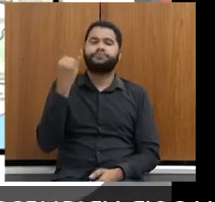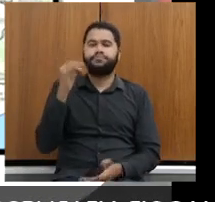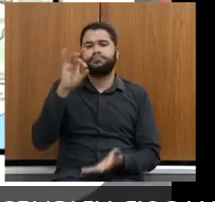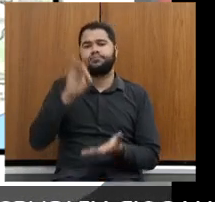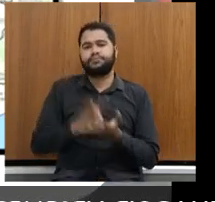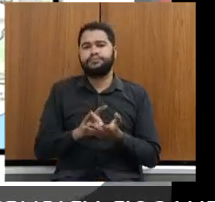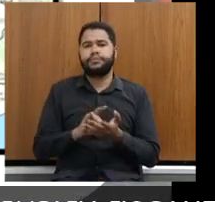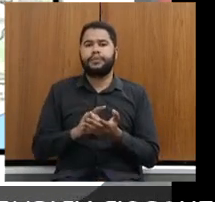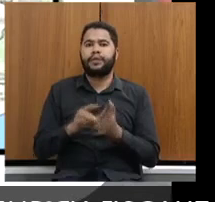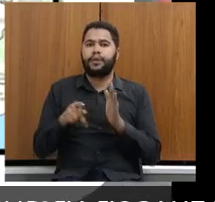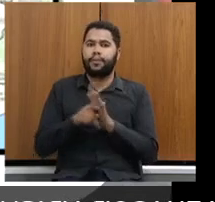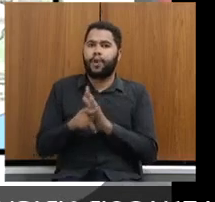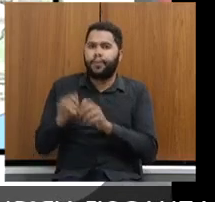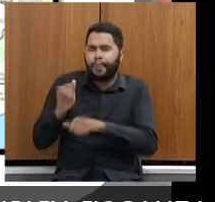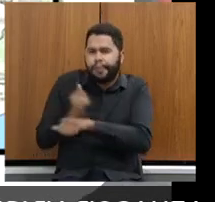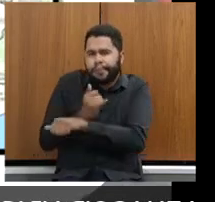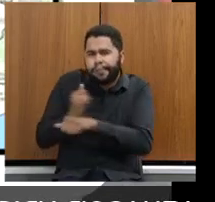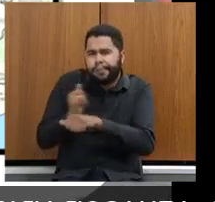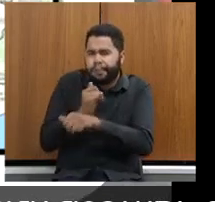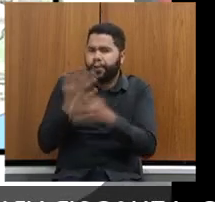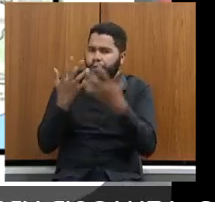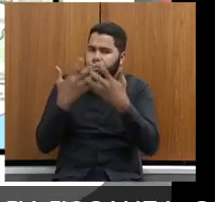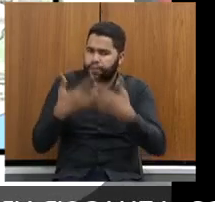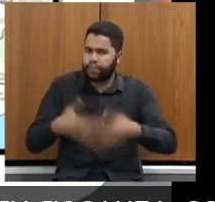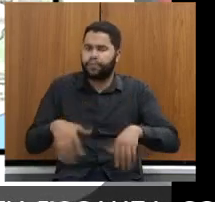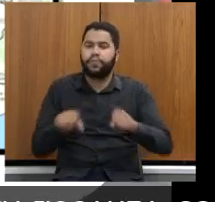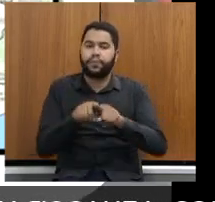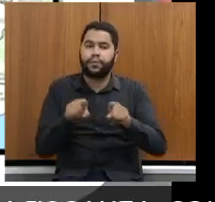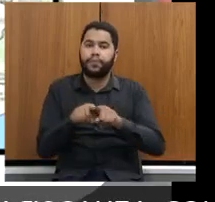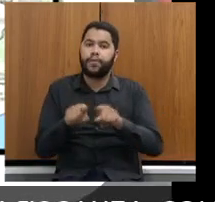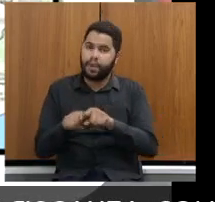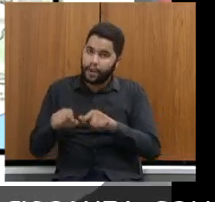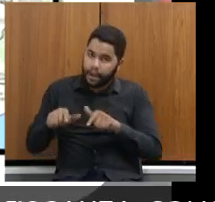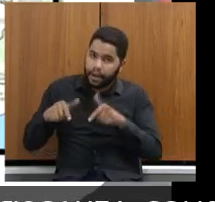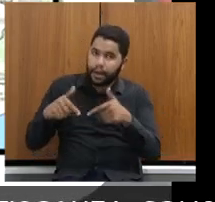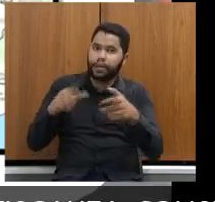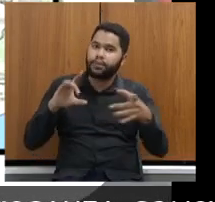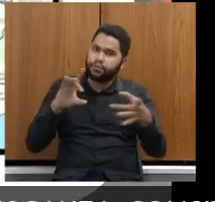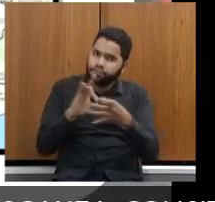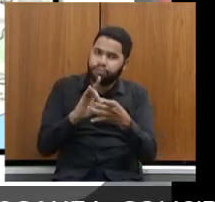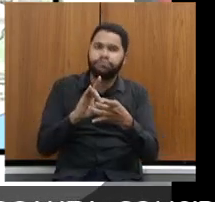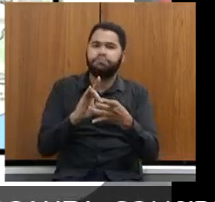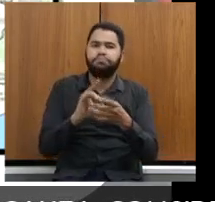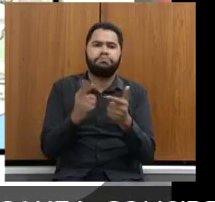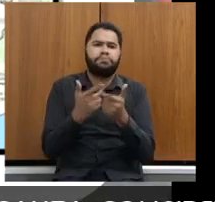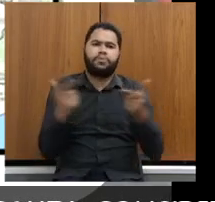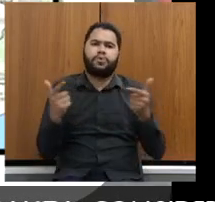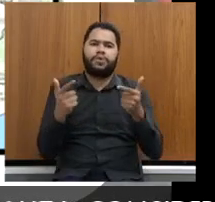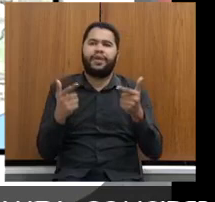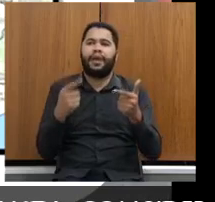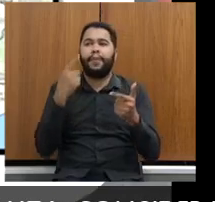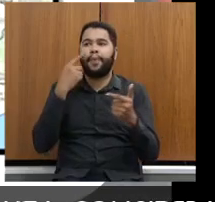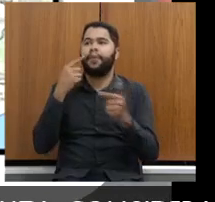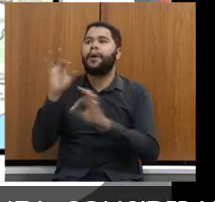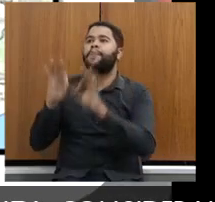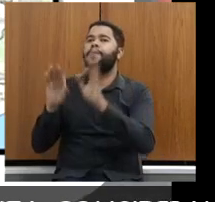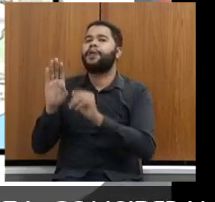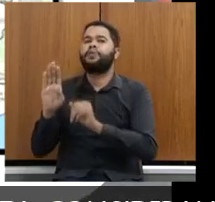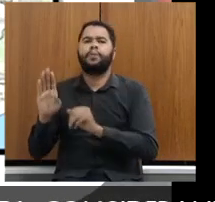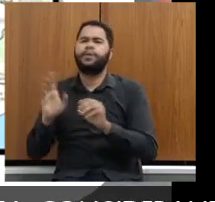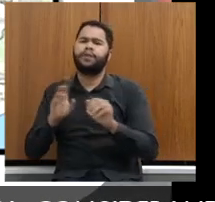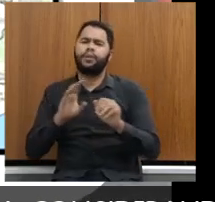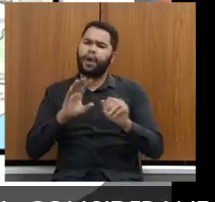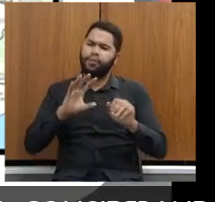essa a inter o funcionando é realmente a ação integrada é no existe mais Plano B que não seja a